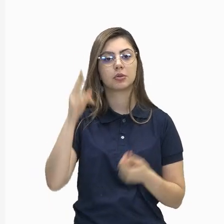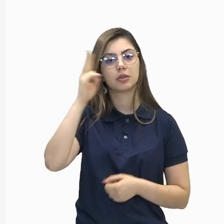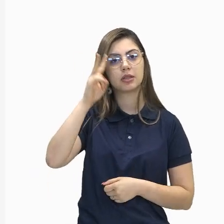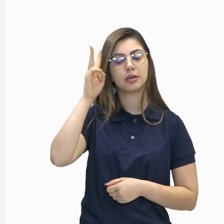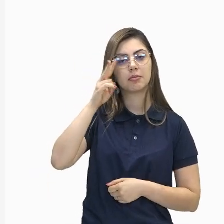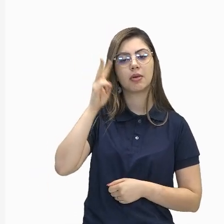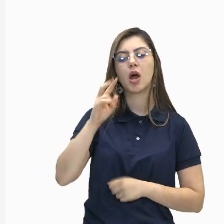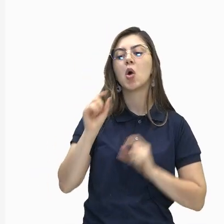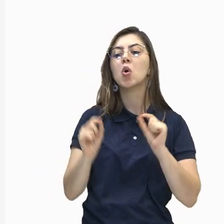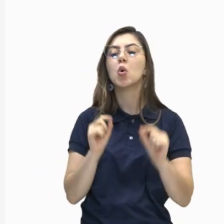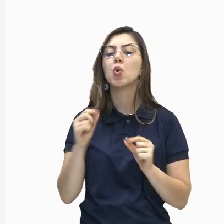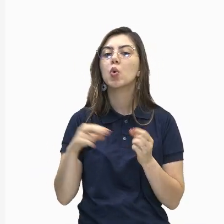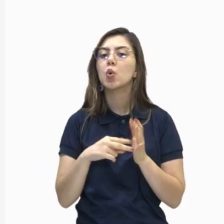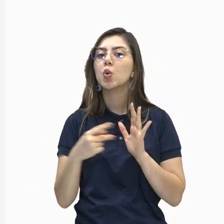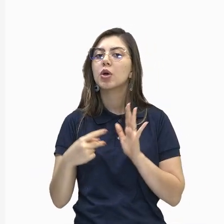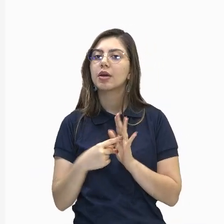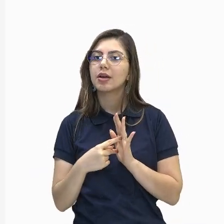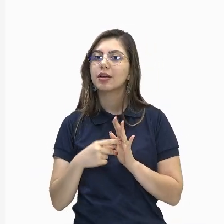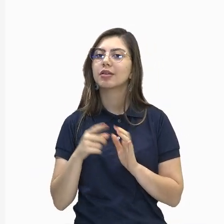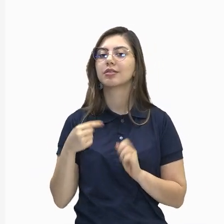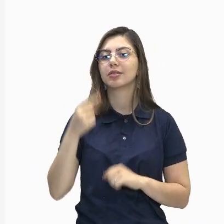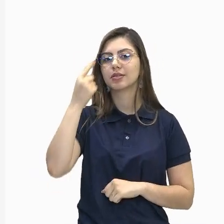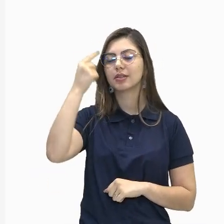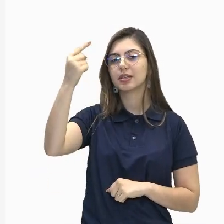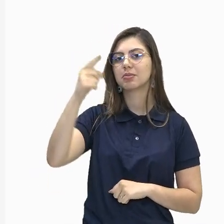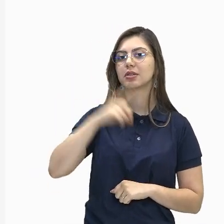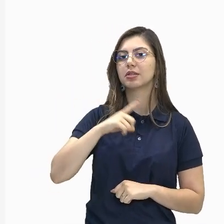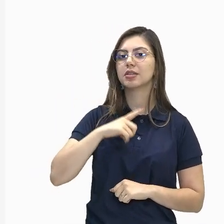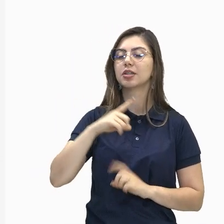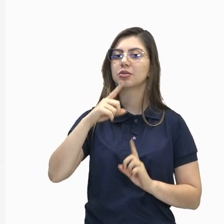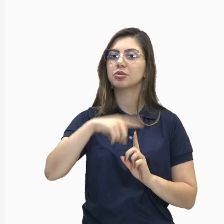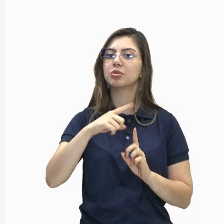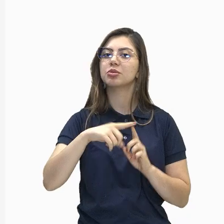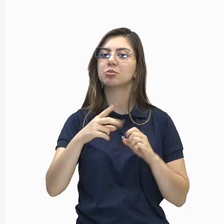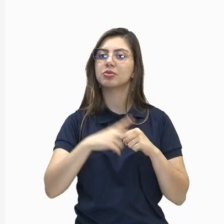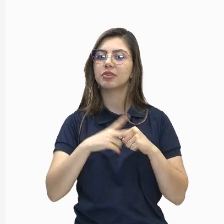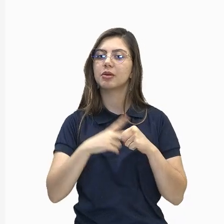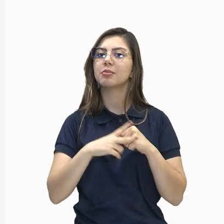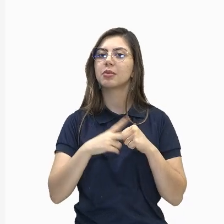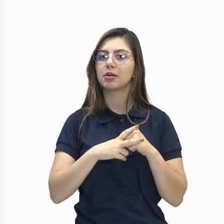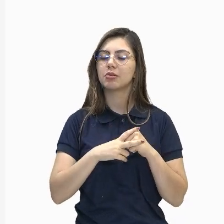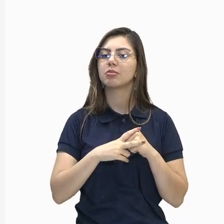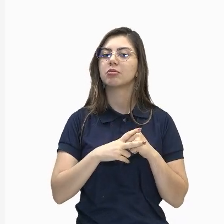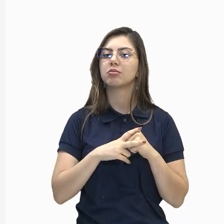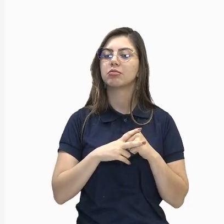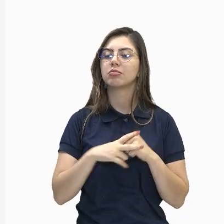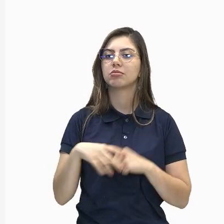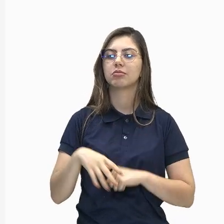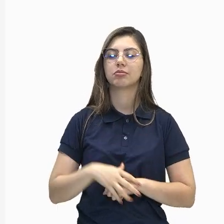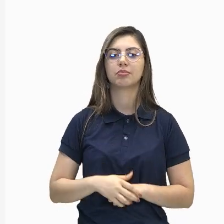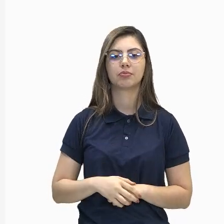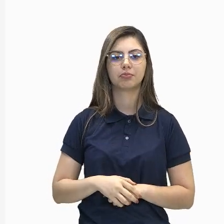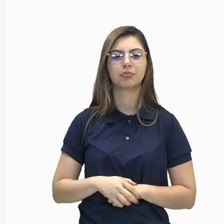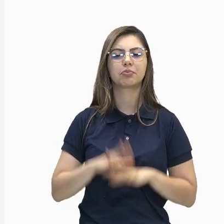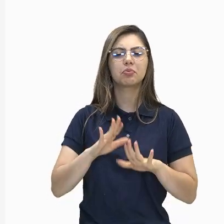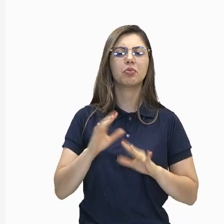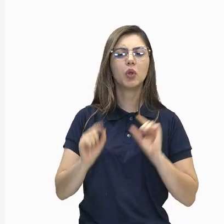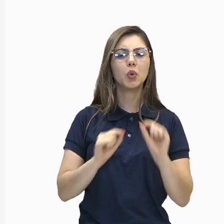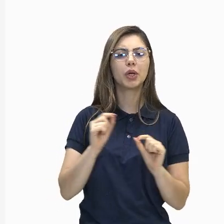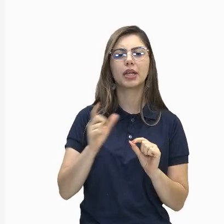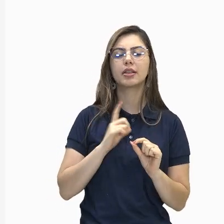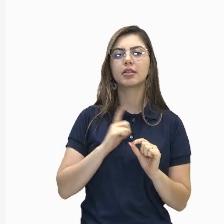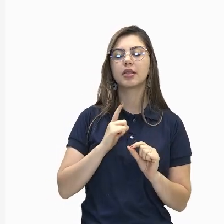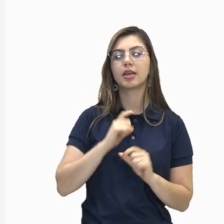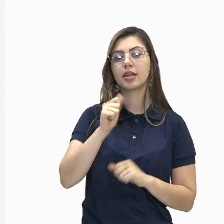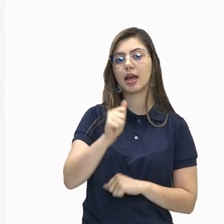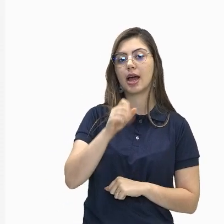voz passiva, a gente tem que lembrar as vozes verbais do verbo. Então, o que é a voz ativa? Lembrando